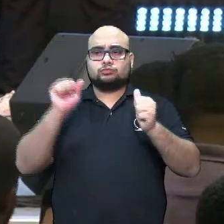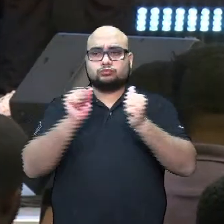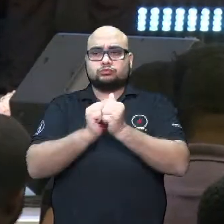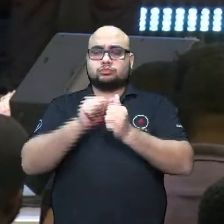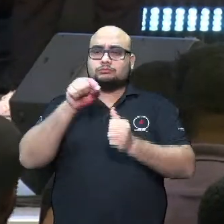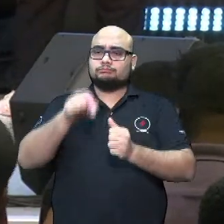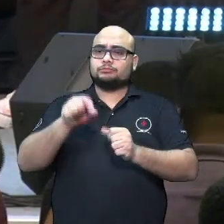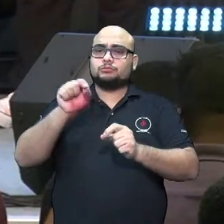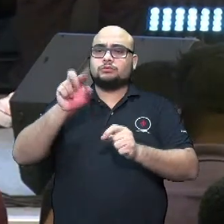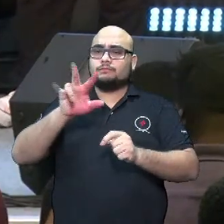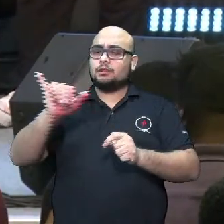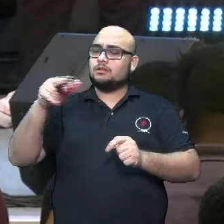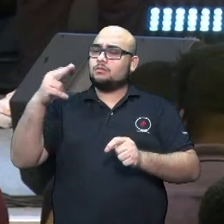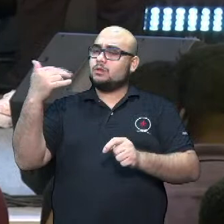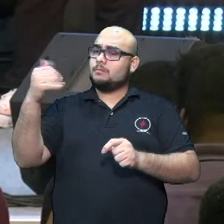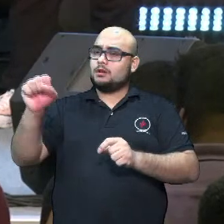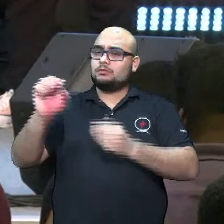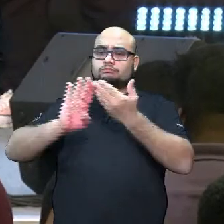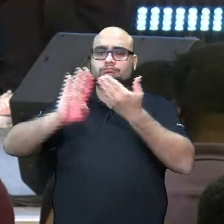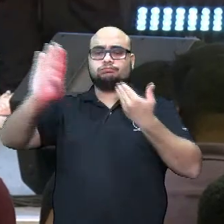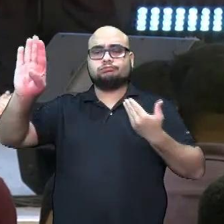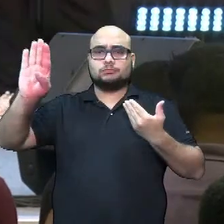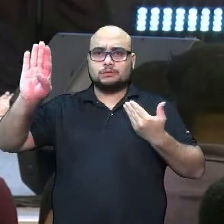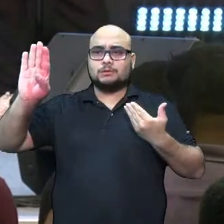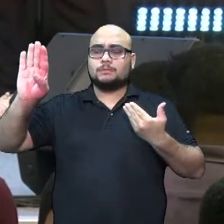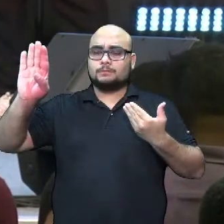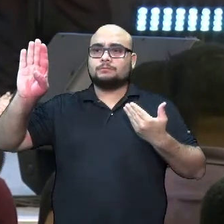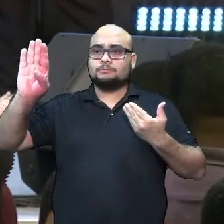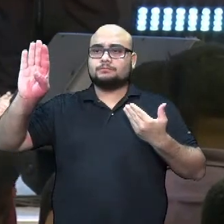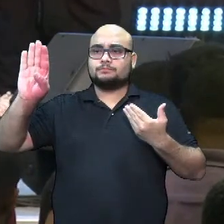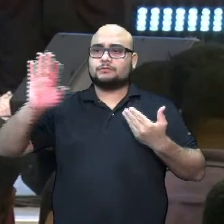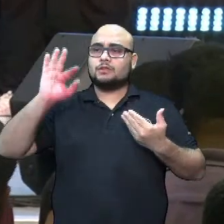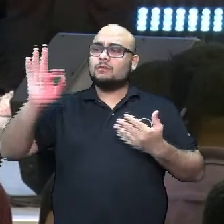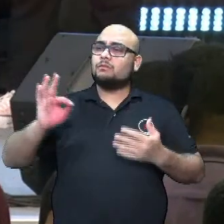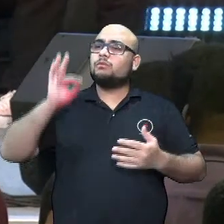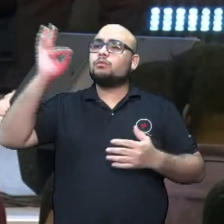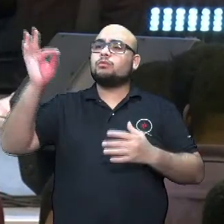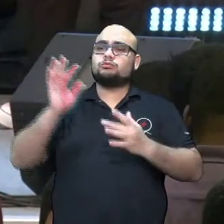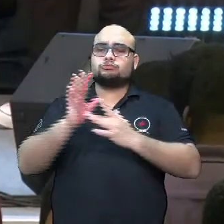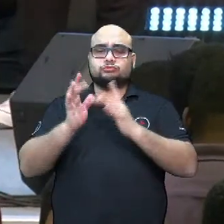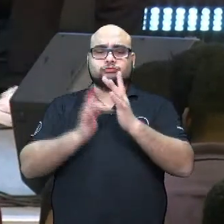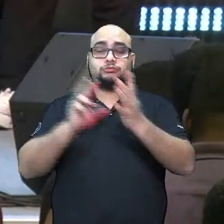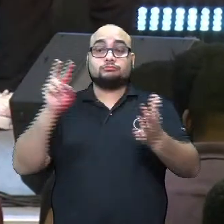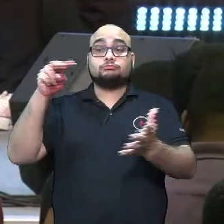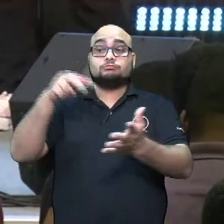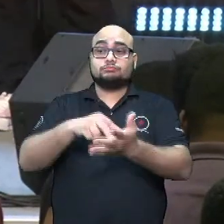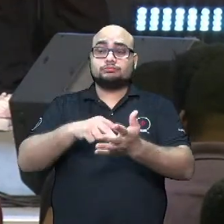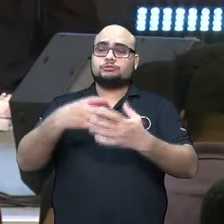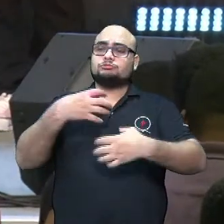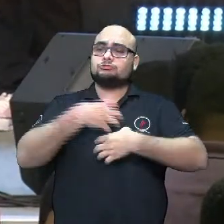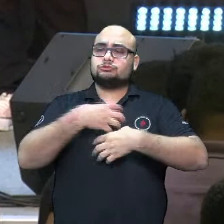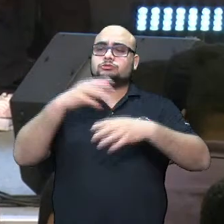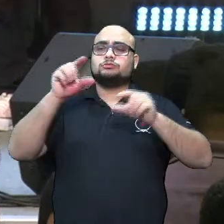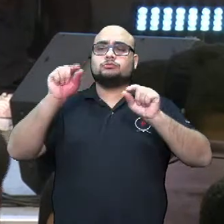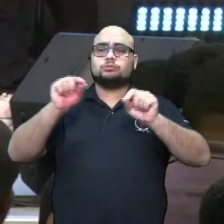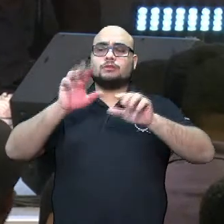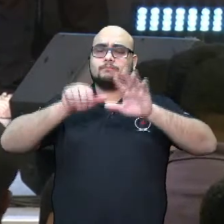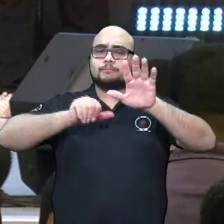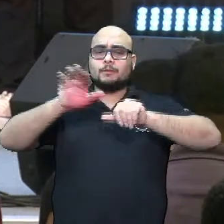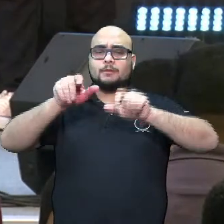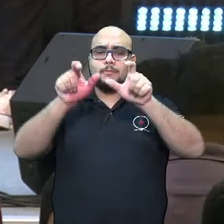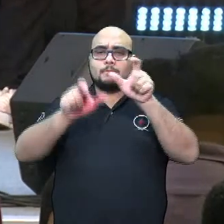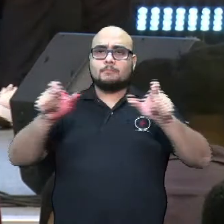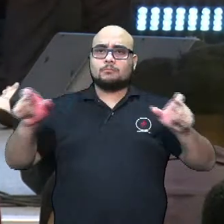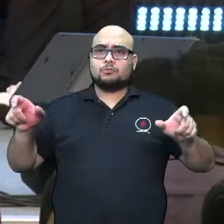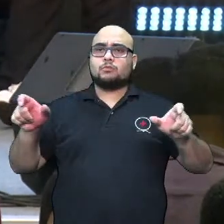tua presença. E naquele grande dia, Pai, eles ouçam a tua voz dizendo: vinde a mim, benditos de